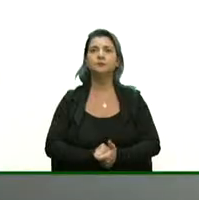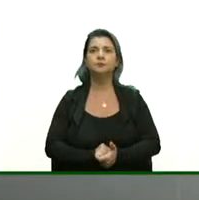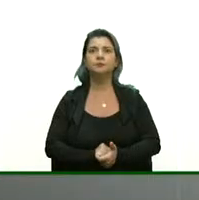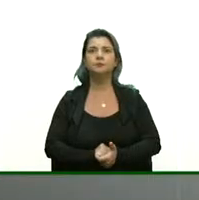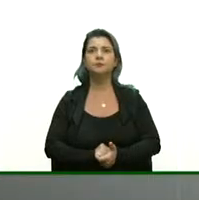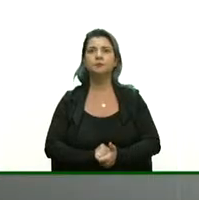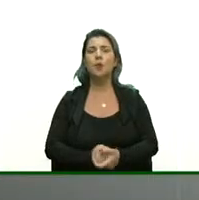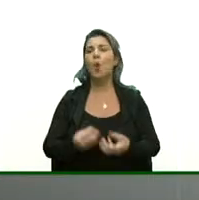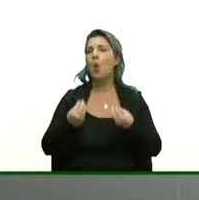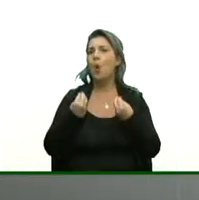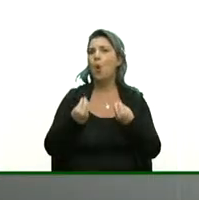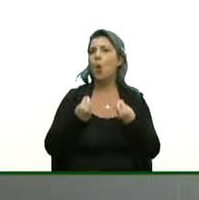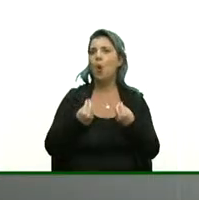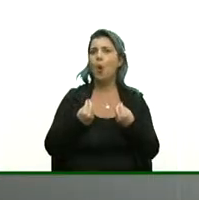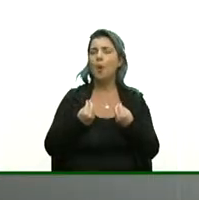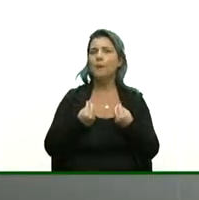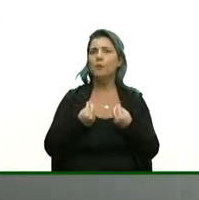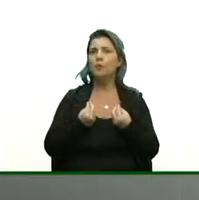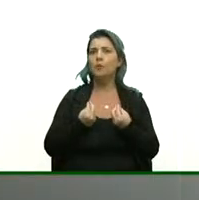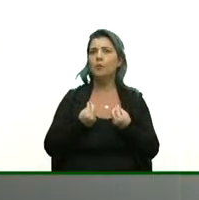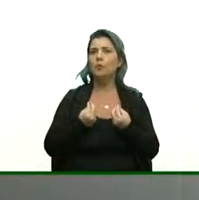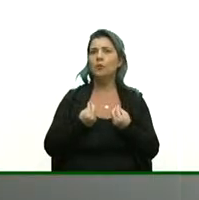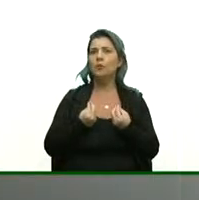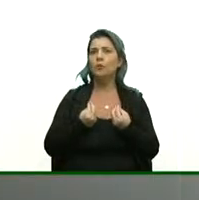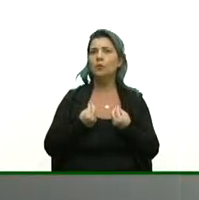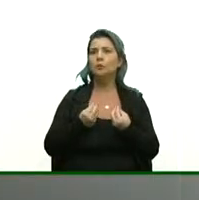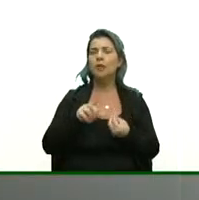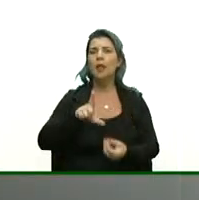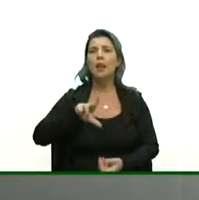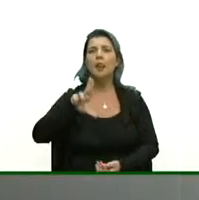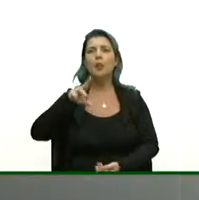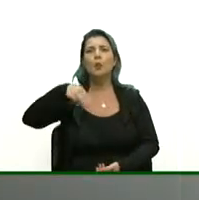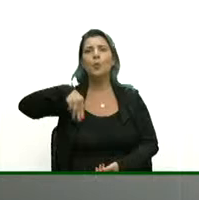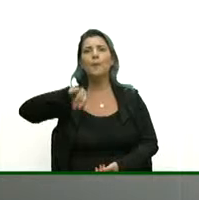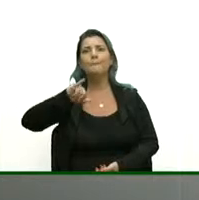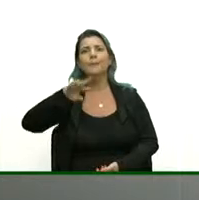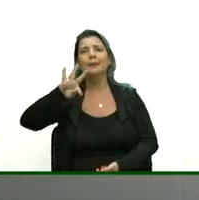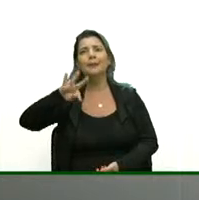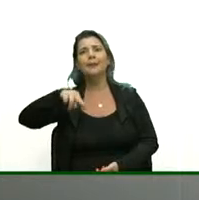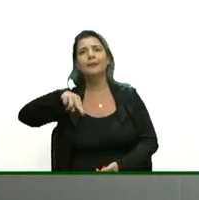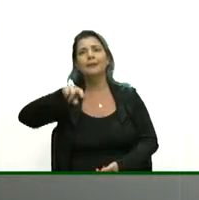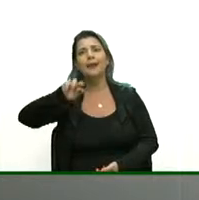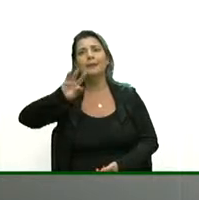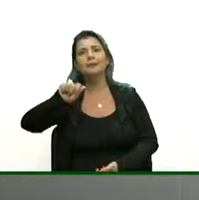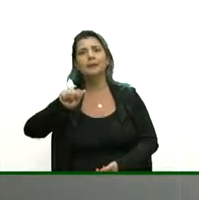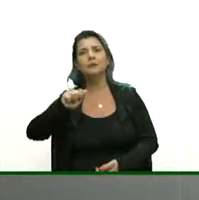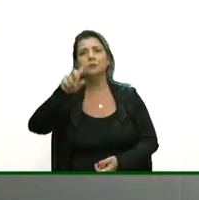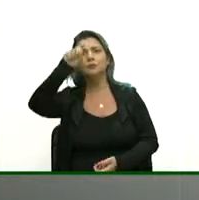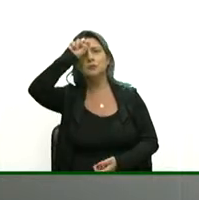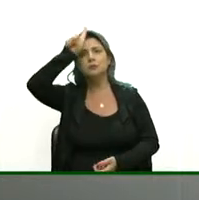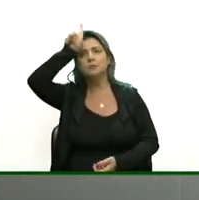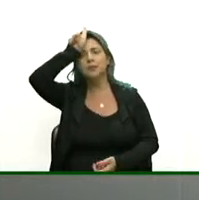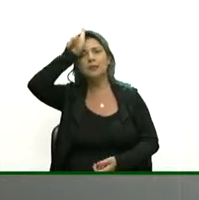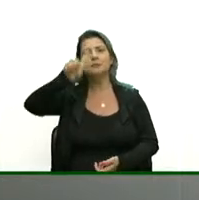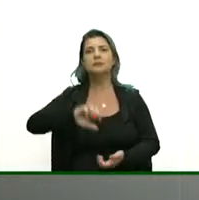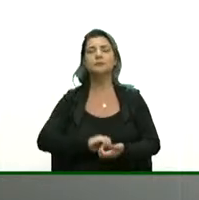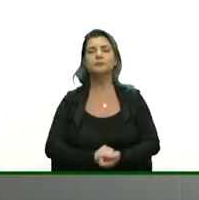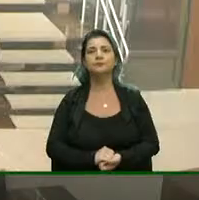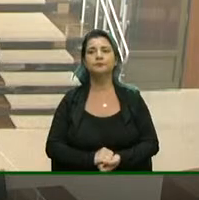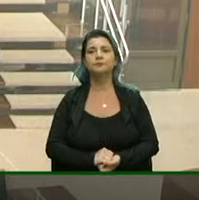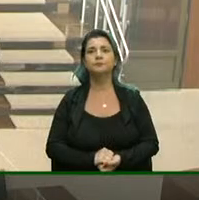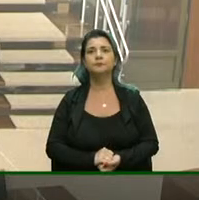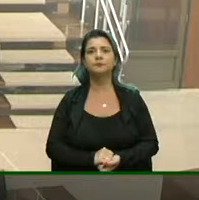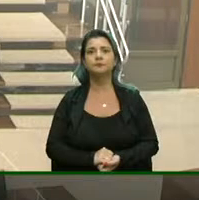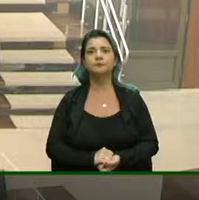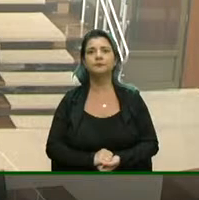internet, como é que ficou a situação da nominata dos hospitais que vão receber recursos? Está no grupo, Está no